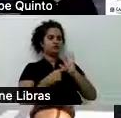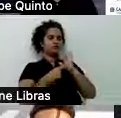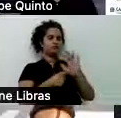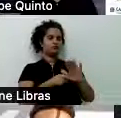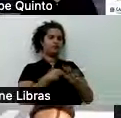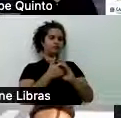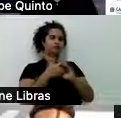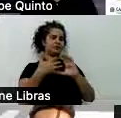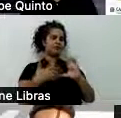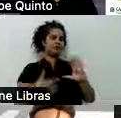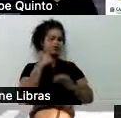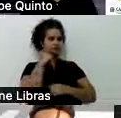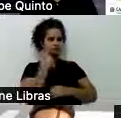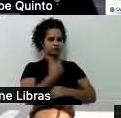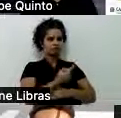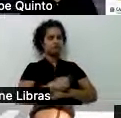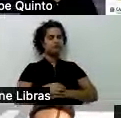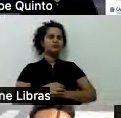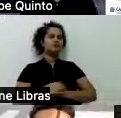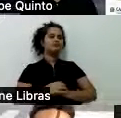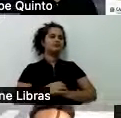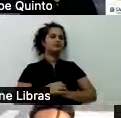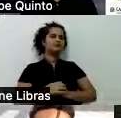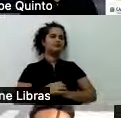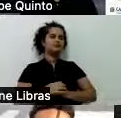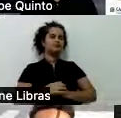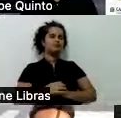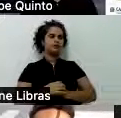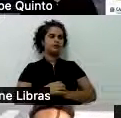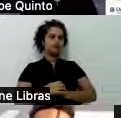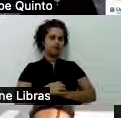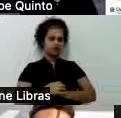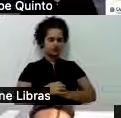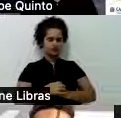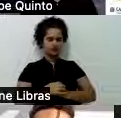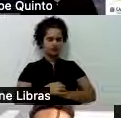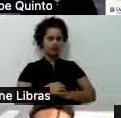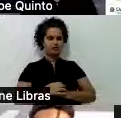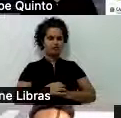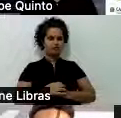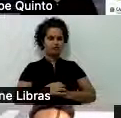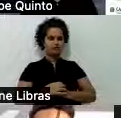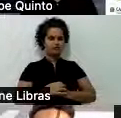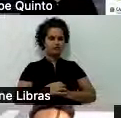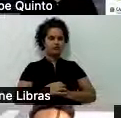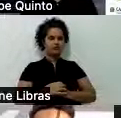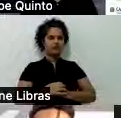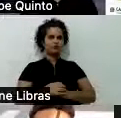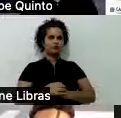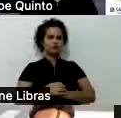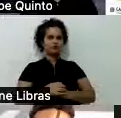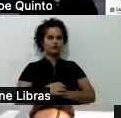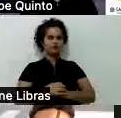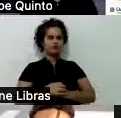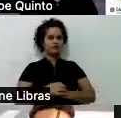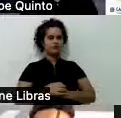características, há toda uma definição do como trabalhar